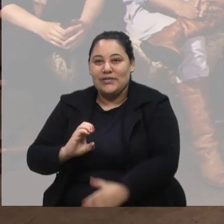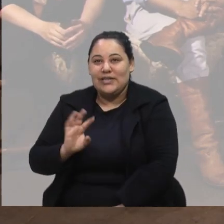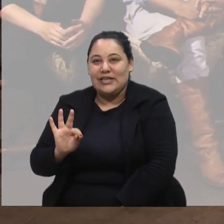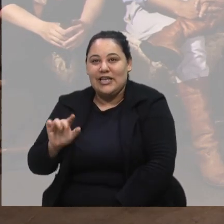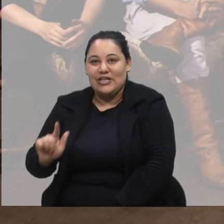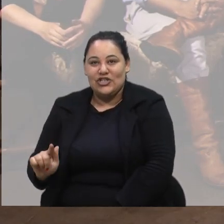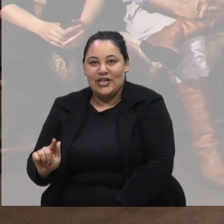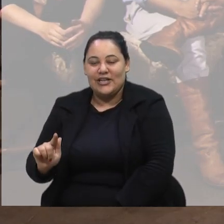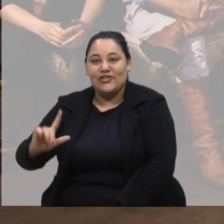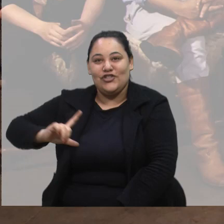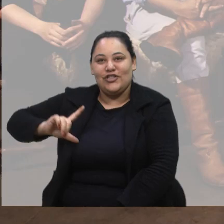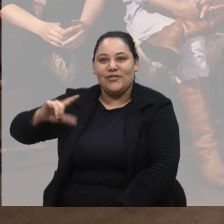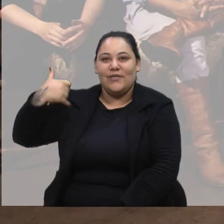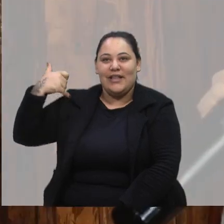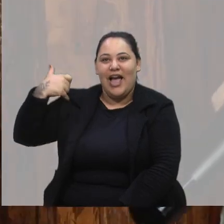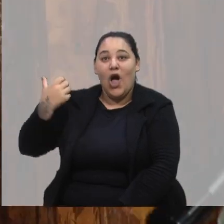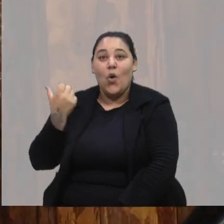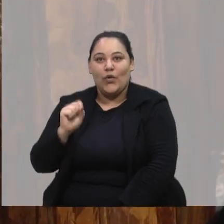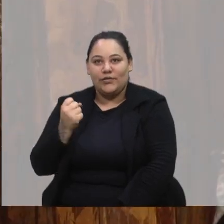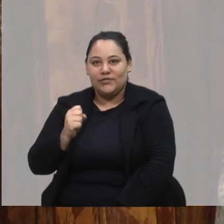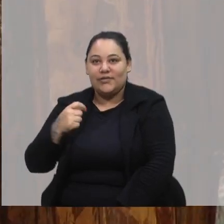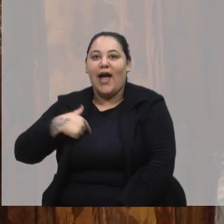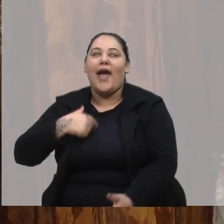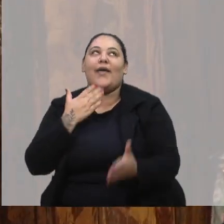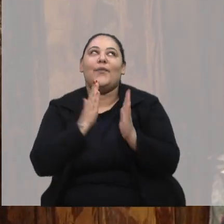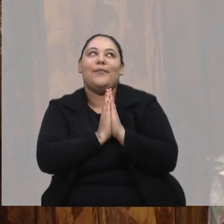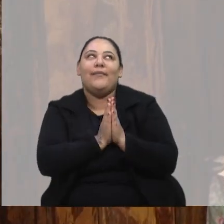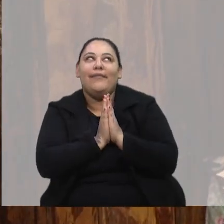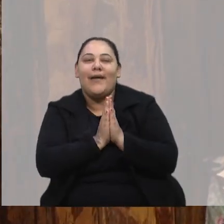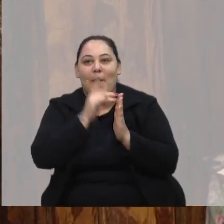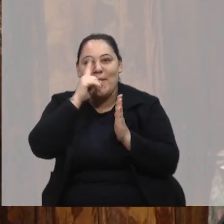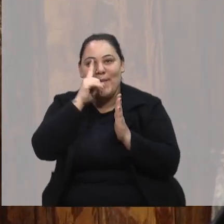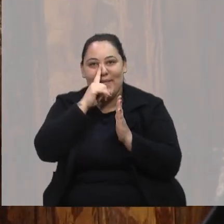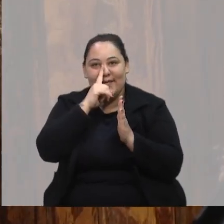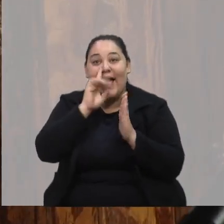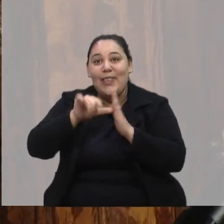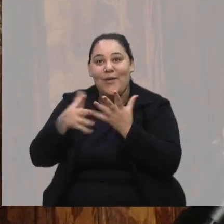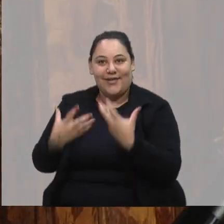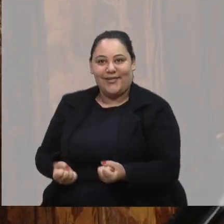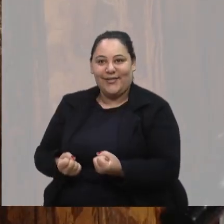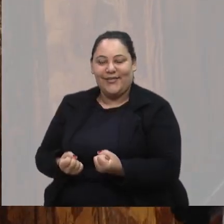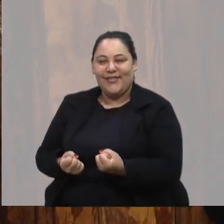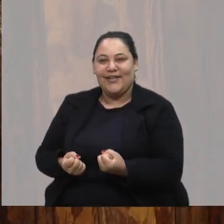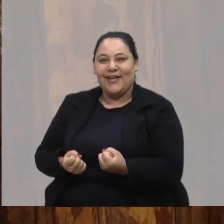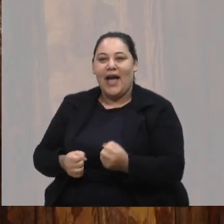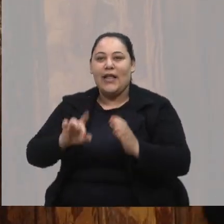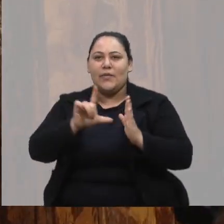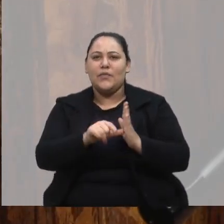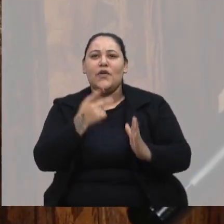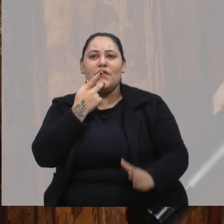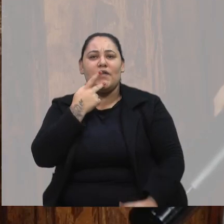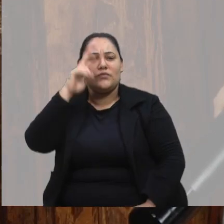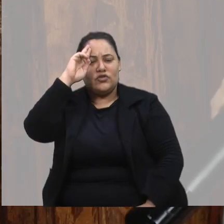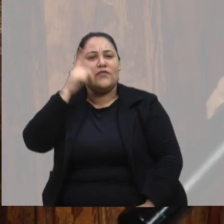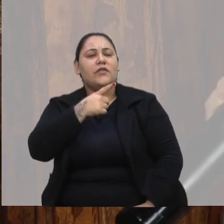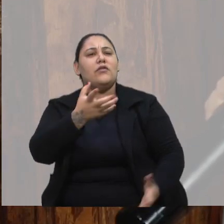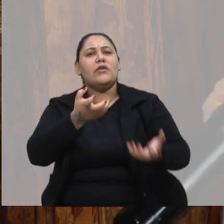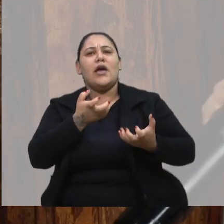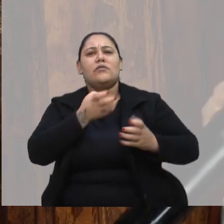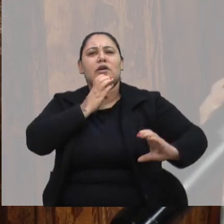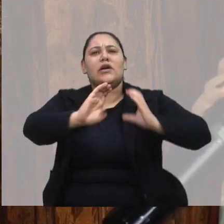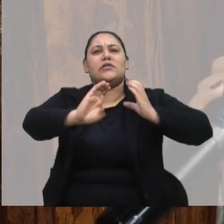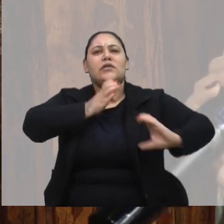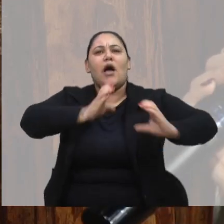consegui convencer a minha mãe de entrar no CTG, e um belo dia eu cheguei no patrão e disse: eu quero cantar Querência Amada, e